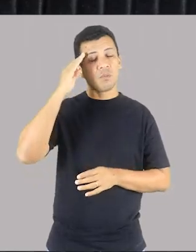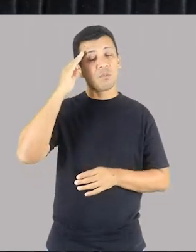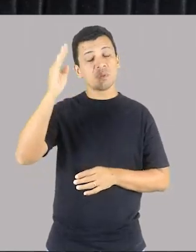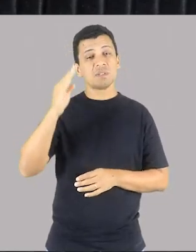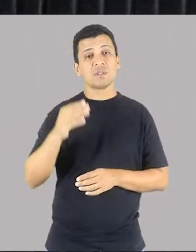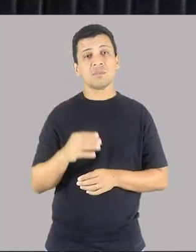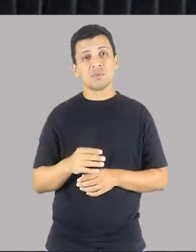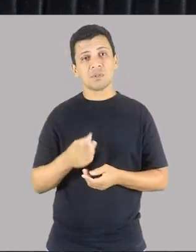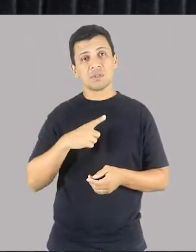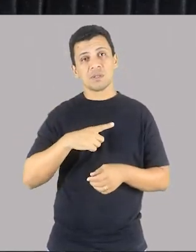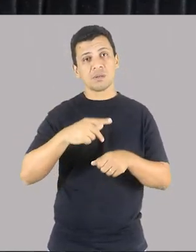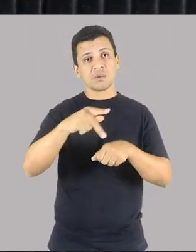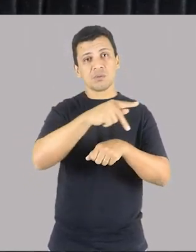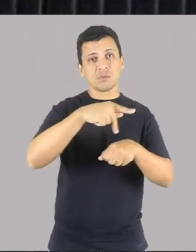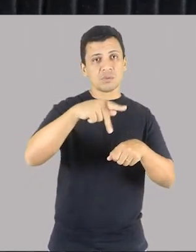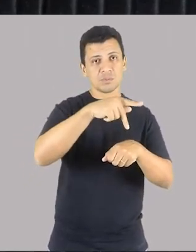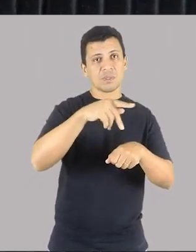quais o Estado